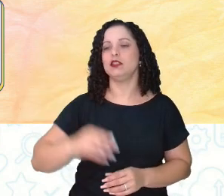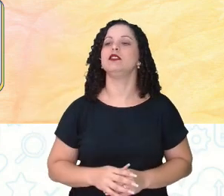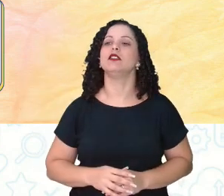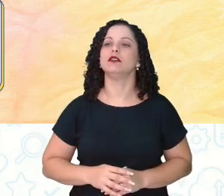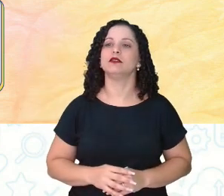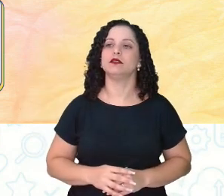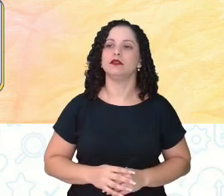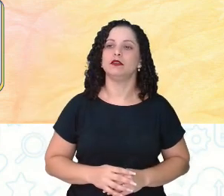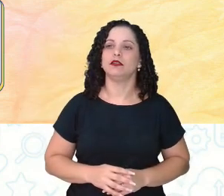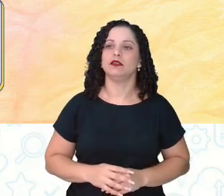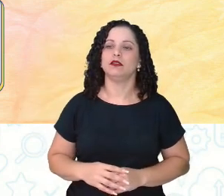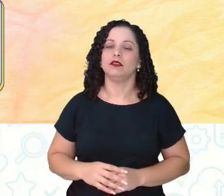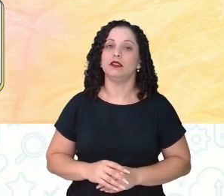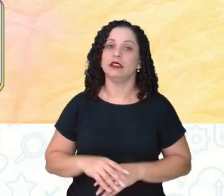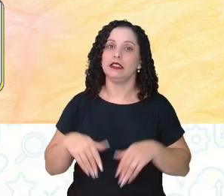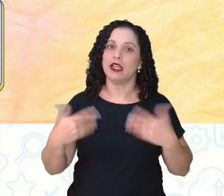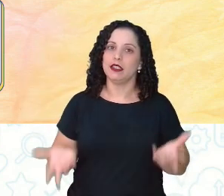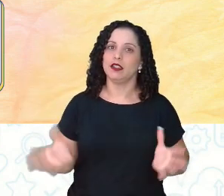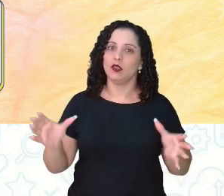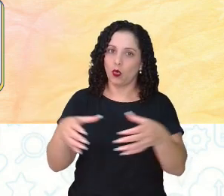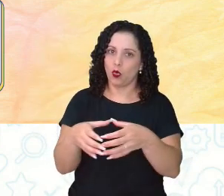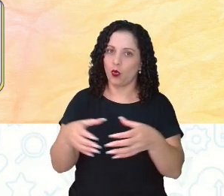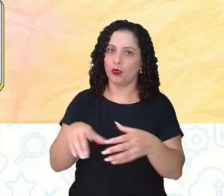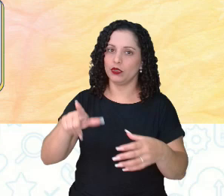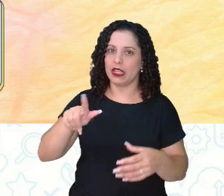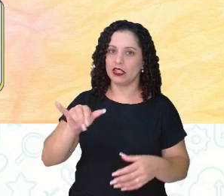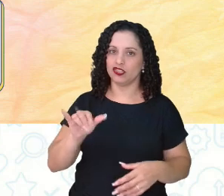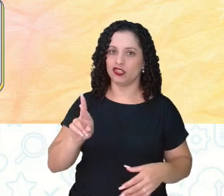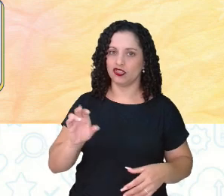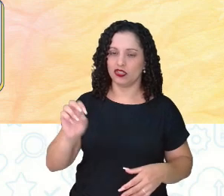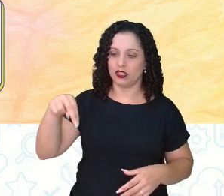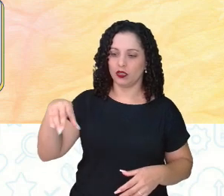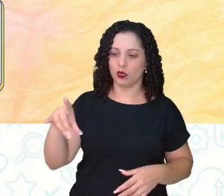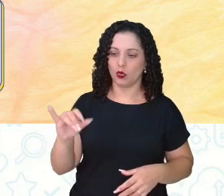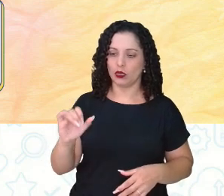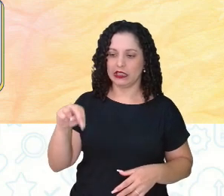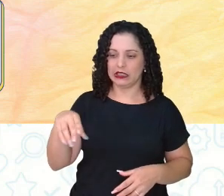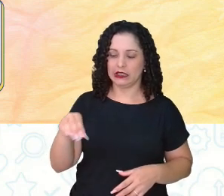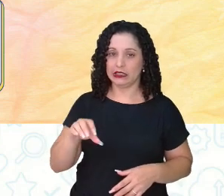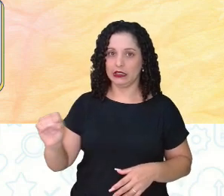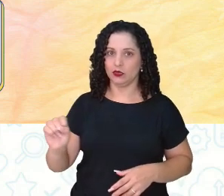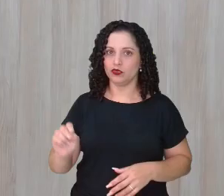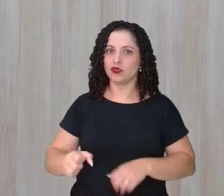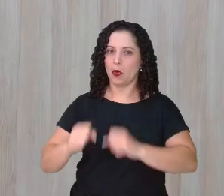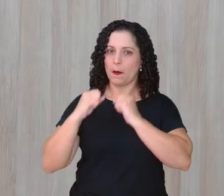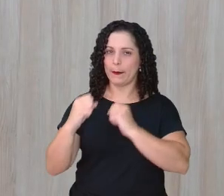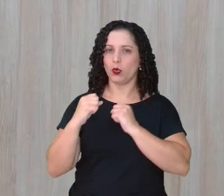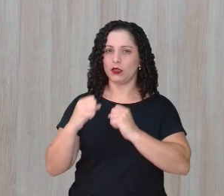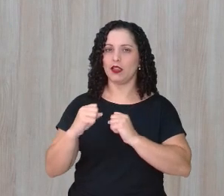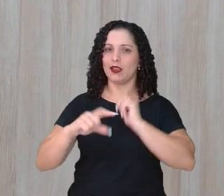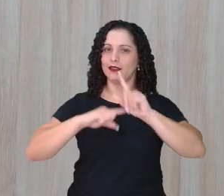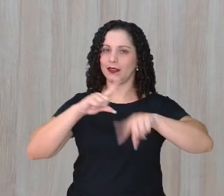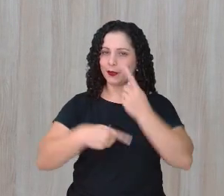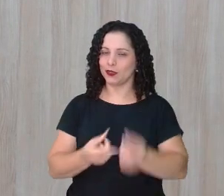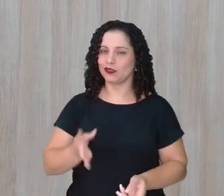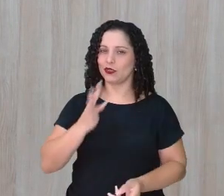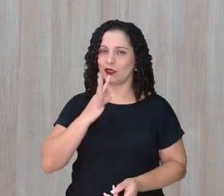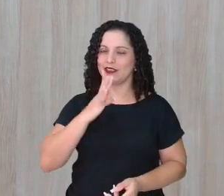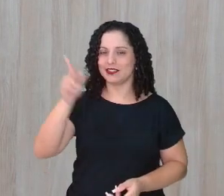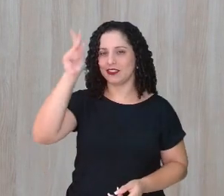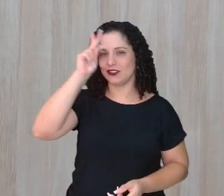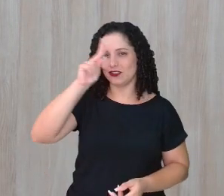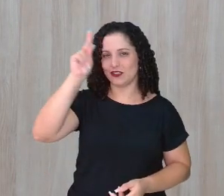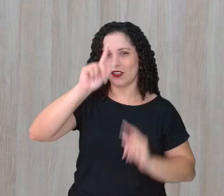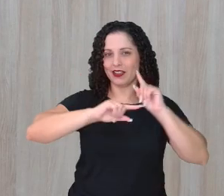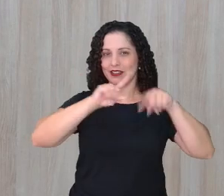esses girondinos sobem ao poder, novamente ao poder, e aí é assunto para a próxima aula, certo? Eu vou passar agora a